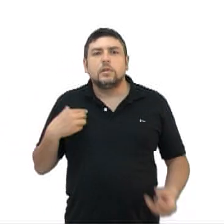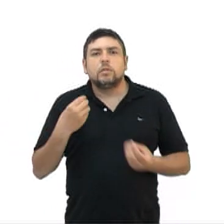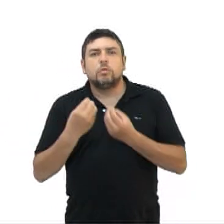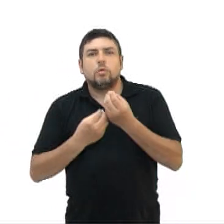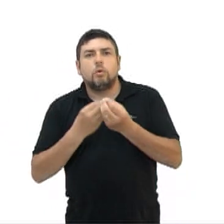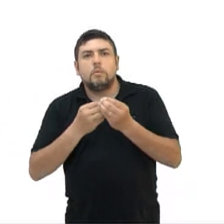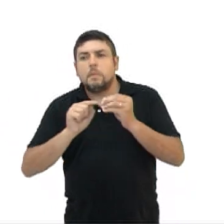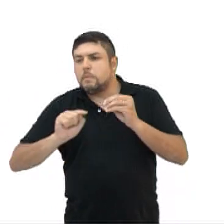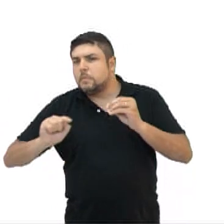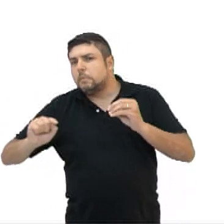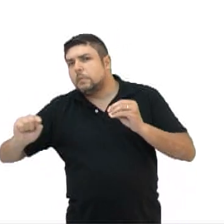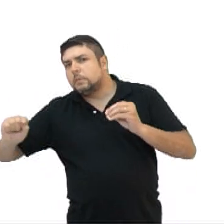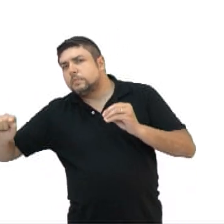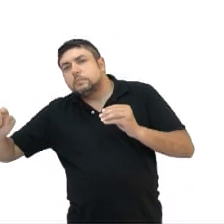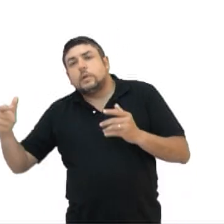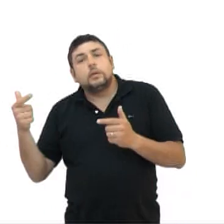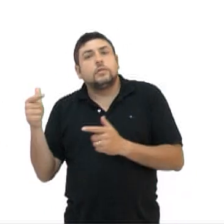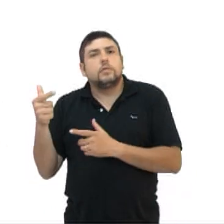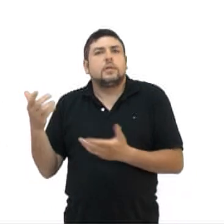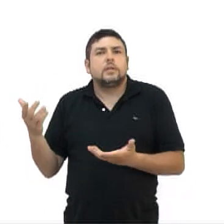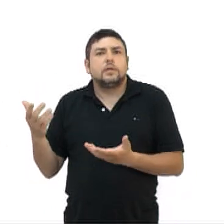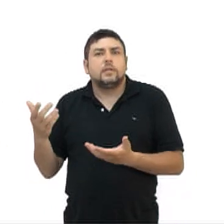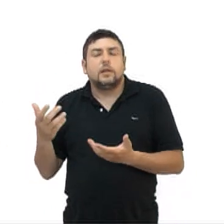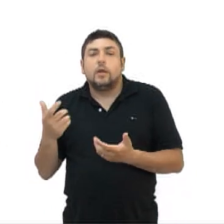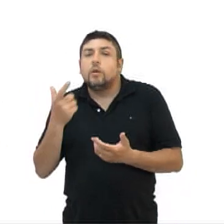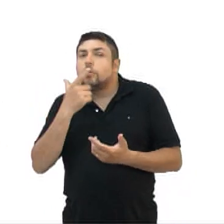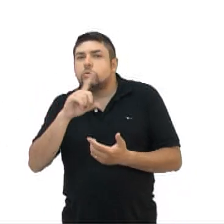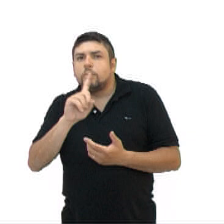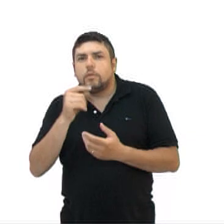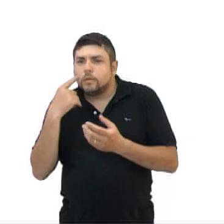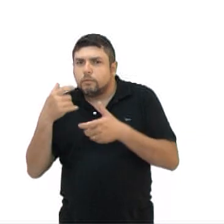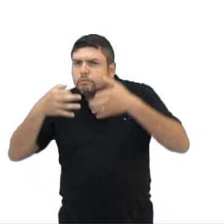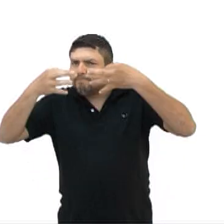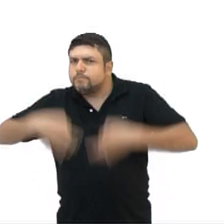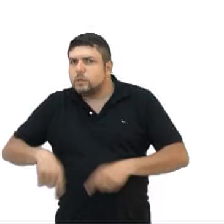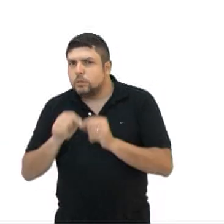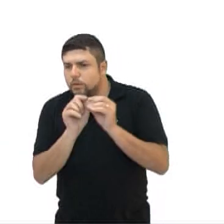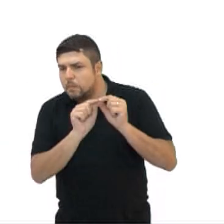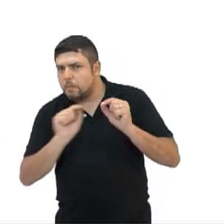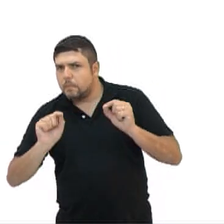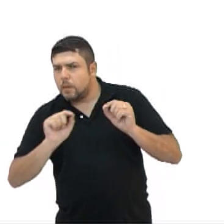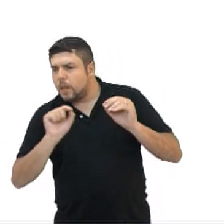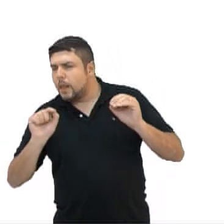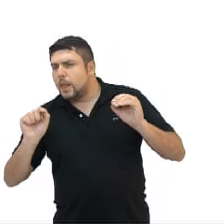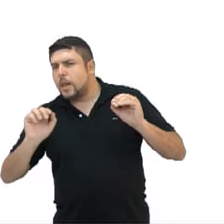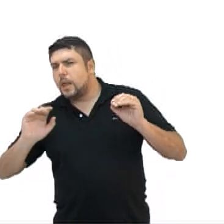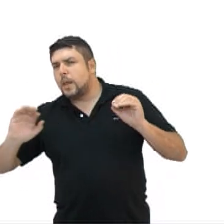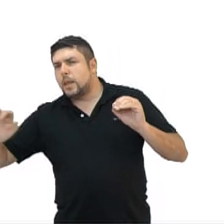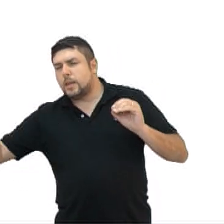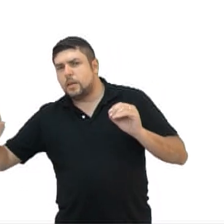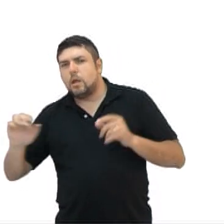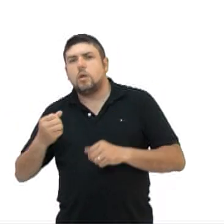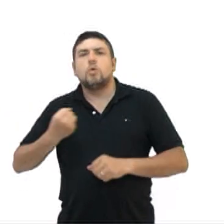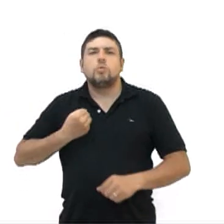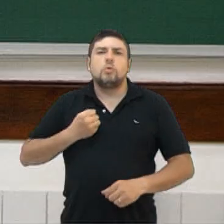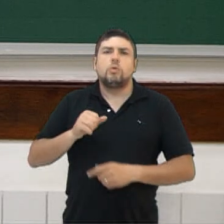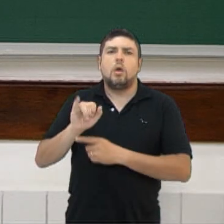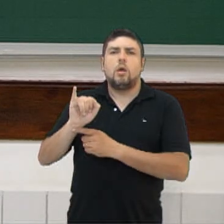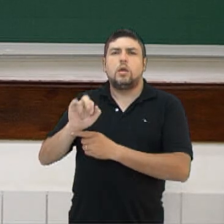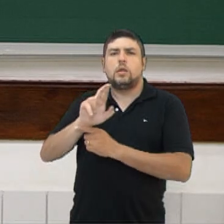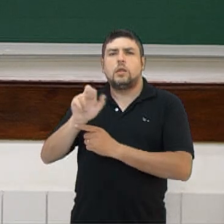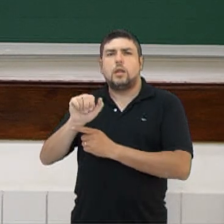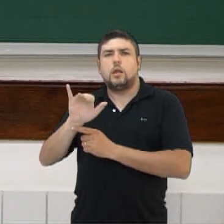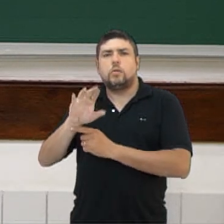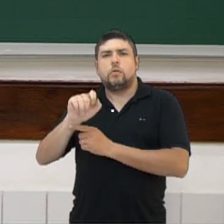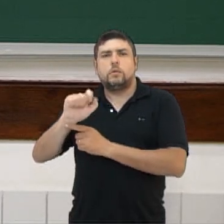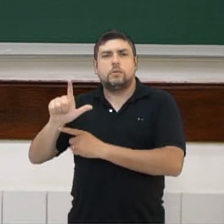3,01831, não tem uma regra que define essa próxima, que eu não consigo definir isso. Então, ele é um número irracional, certo? Muito bem. Então, números